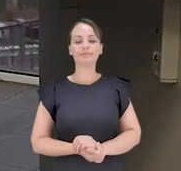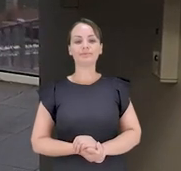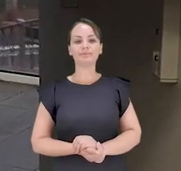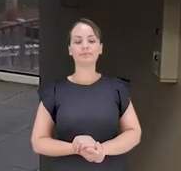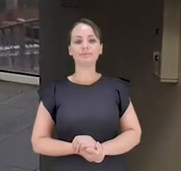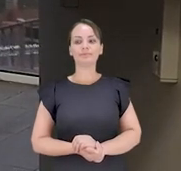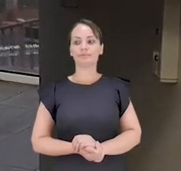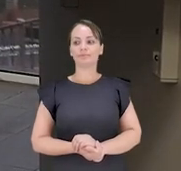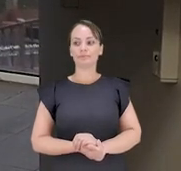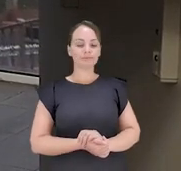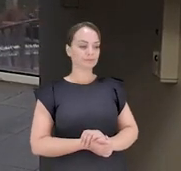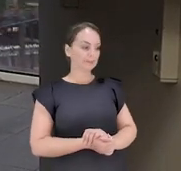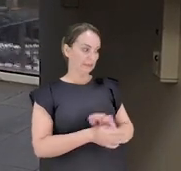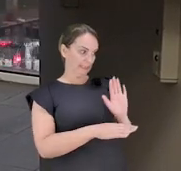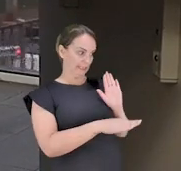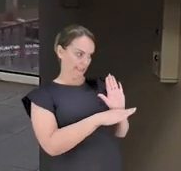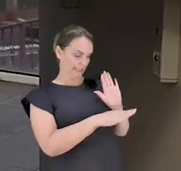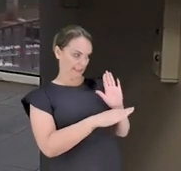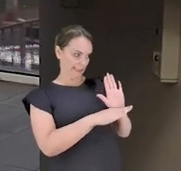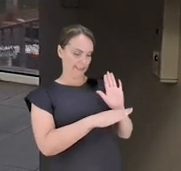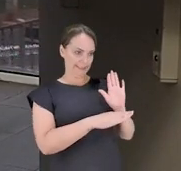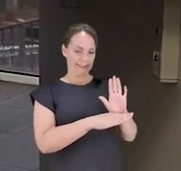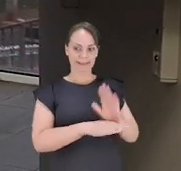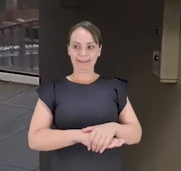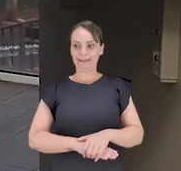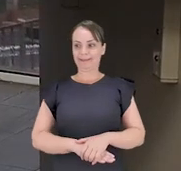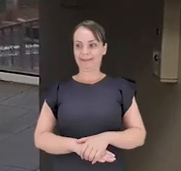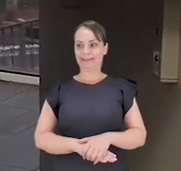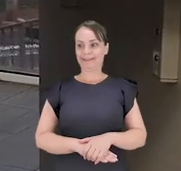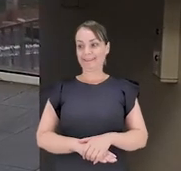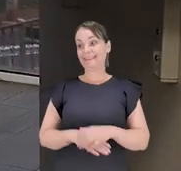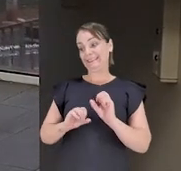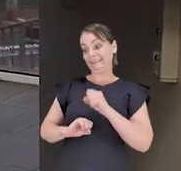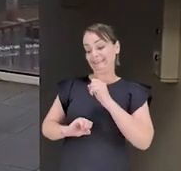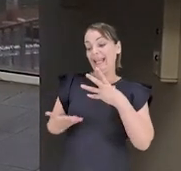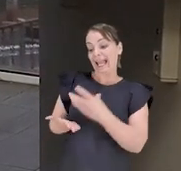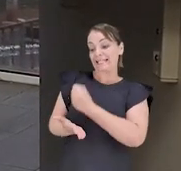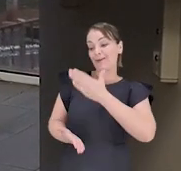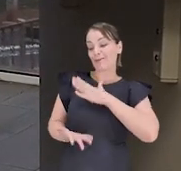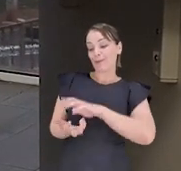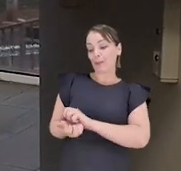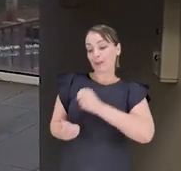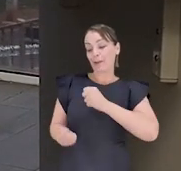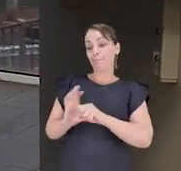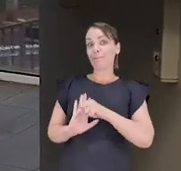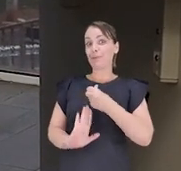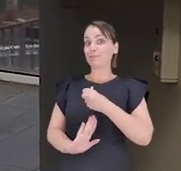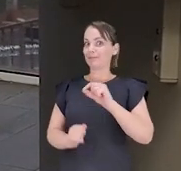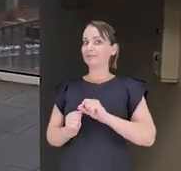Quer que eu ensine um pouquinho pra você? Vamos fazer então, pra você salvar a minha slime. Gente, é a primeira vez que eu tô fazendo, então dei um descontinho, né,